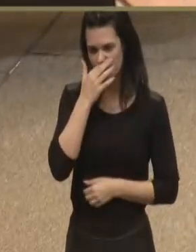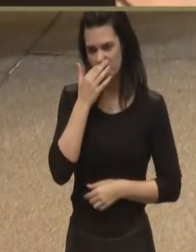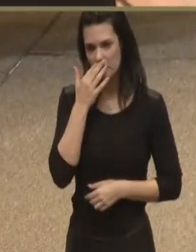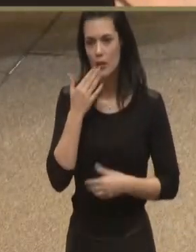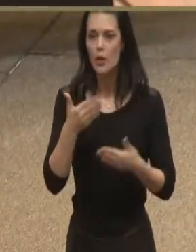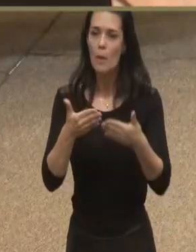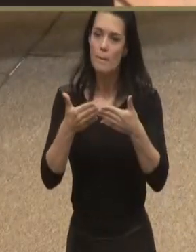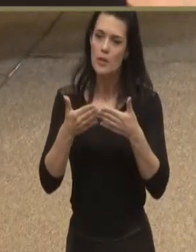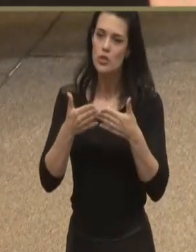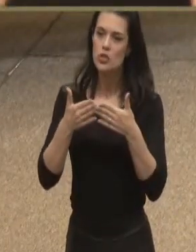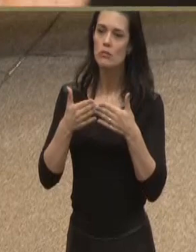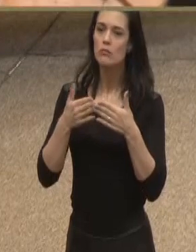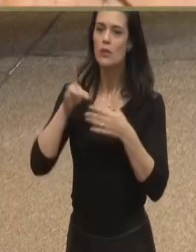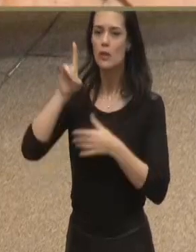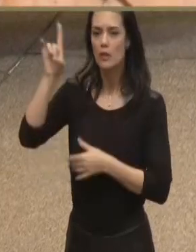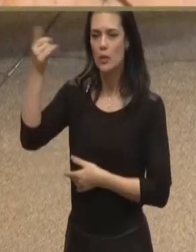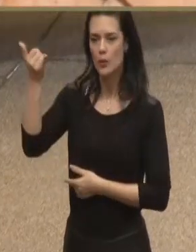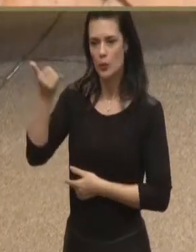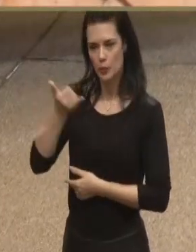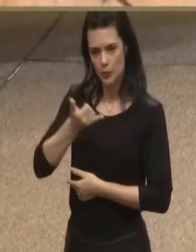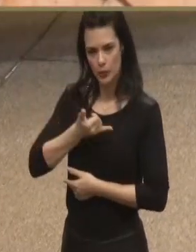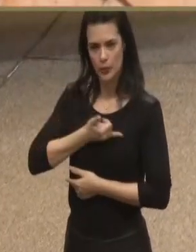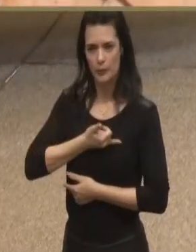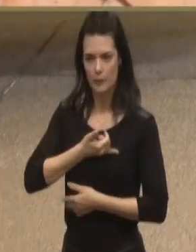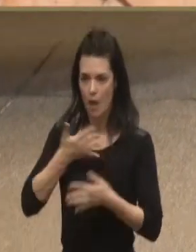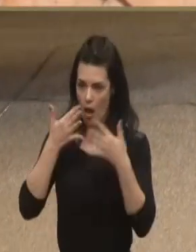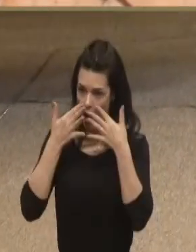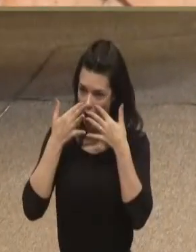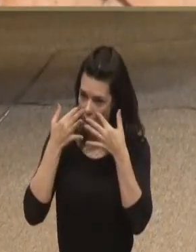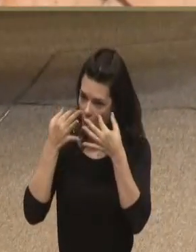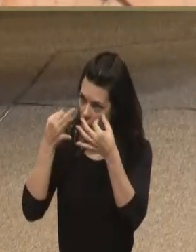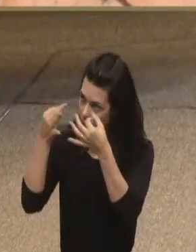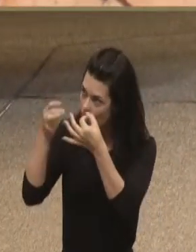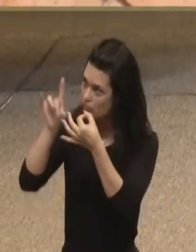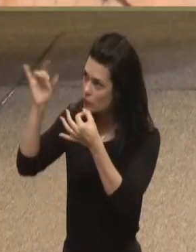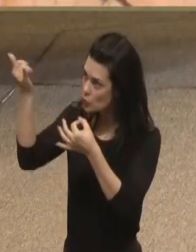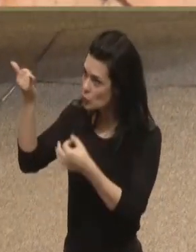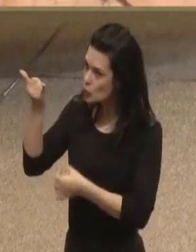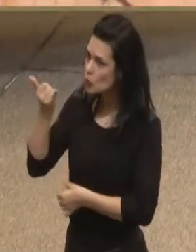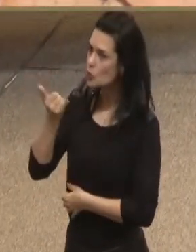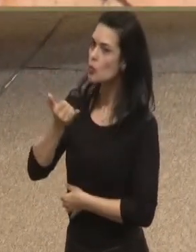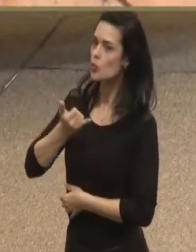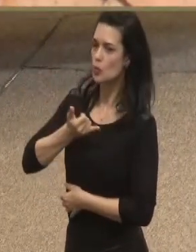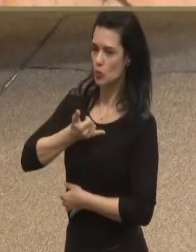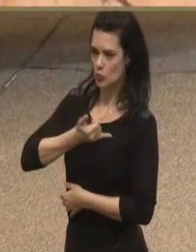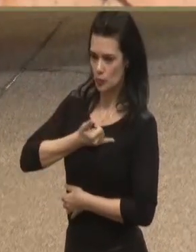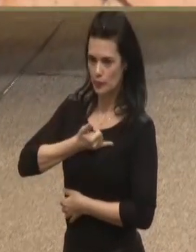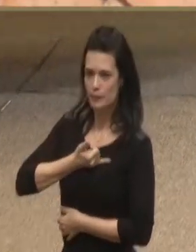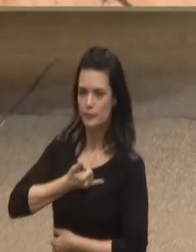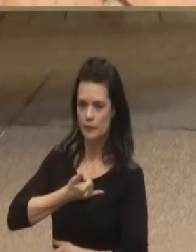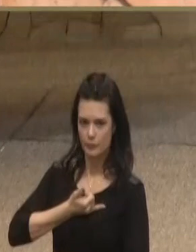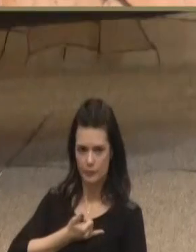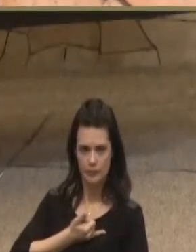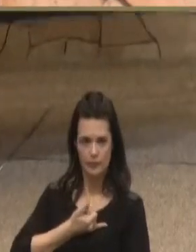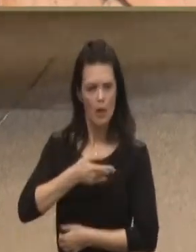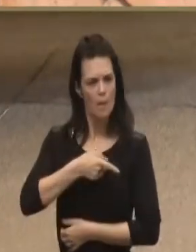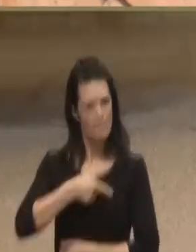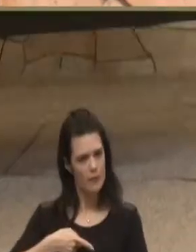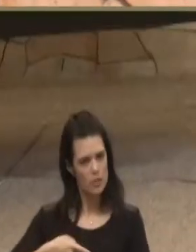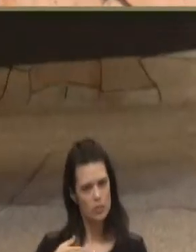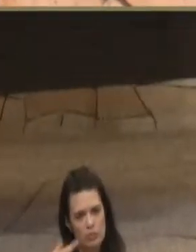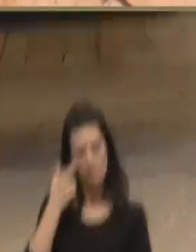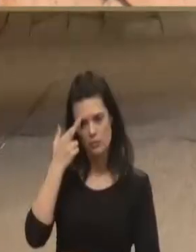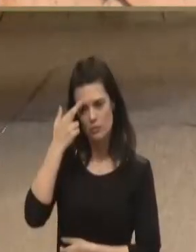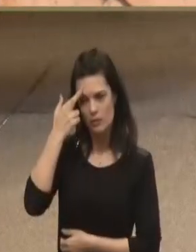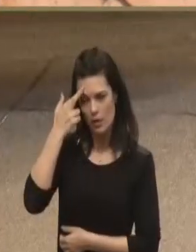Esteja atento àquilo que o Senhor vai lhe dizer, àquilo que o Senhor vai falar através do seu servo, pastor Renato. Você